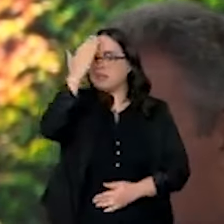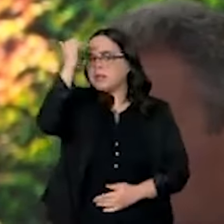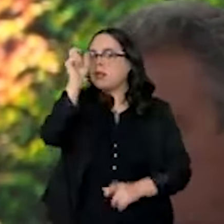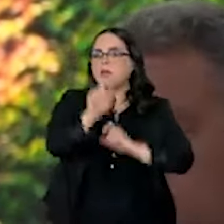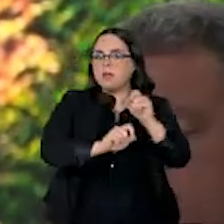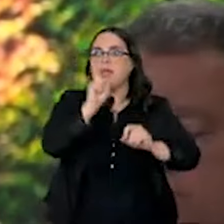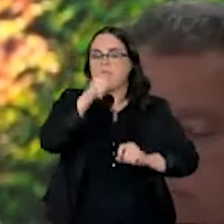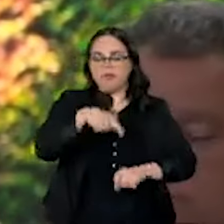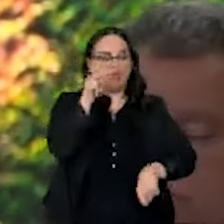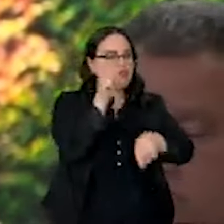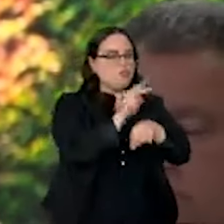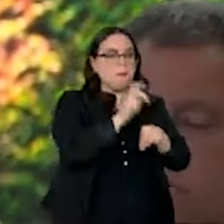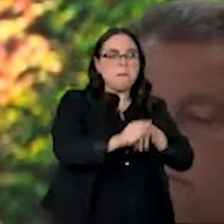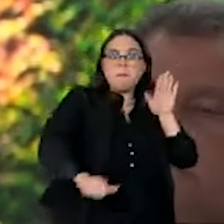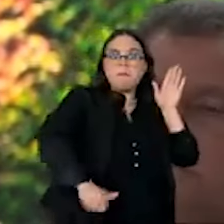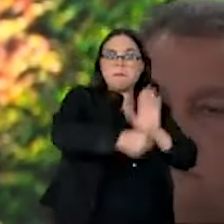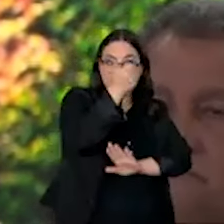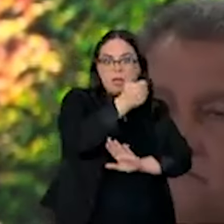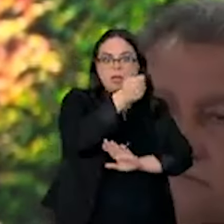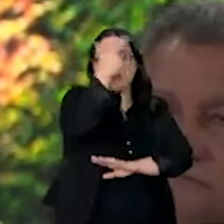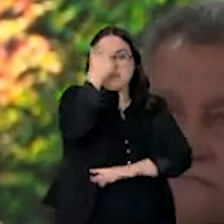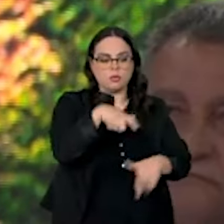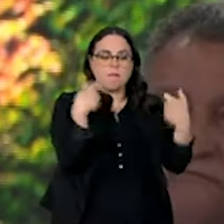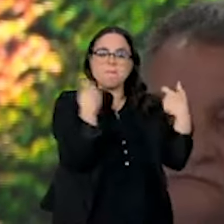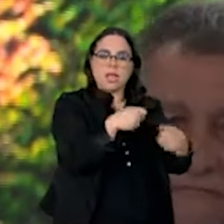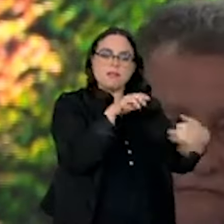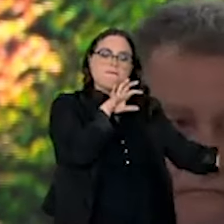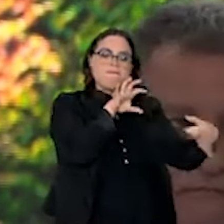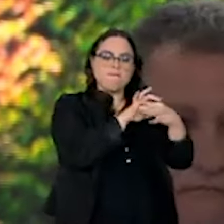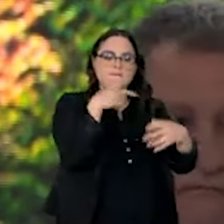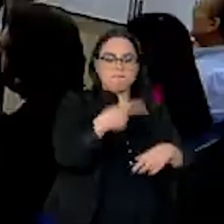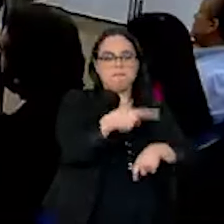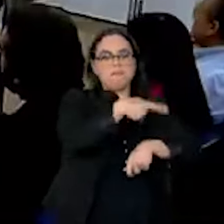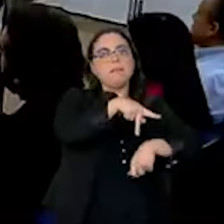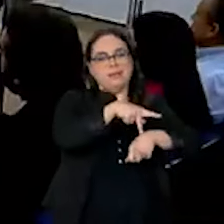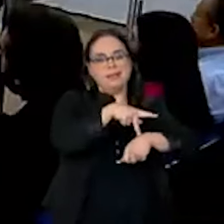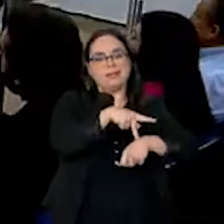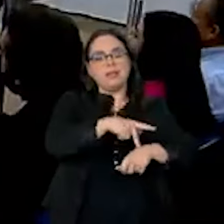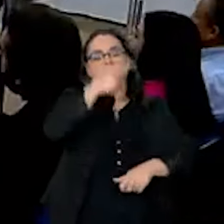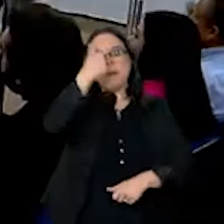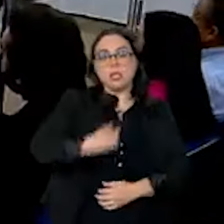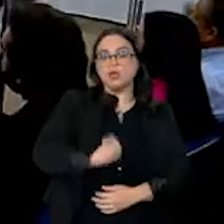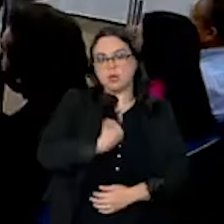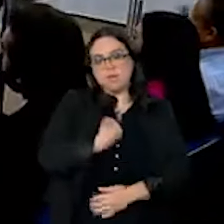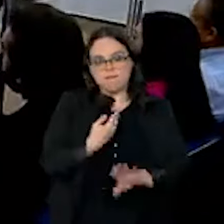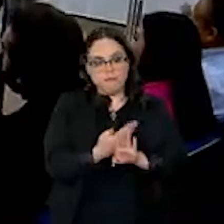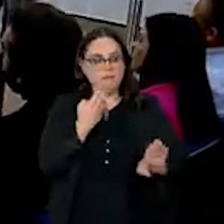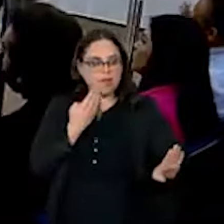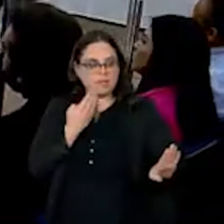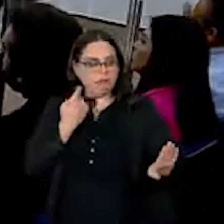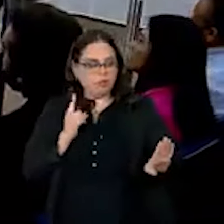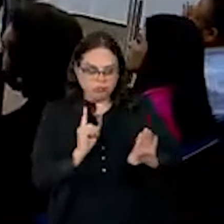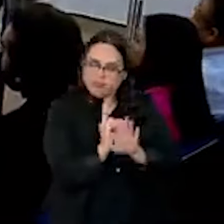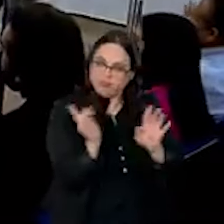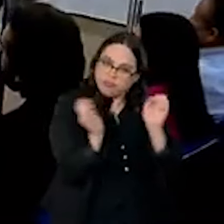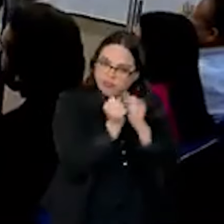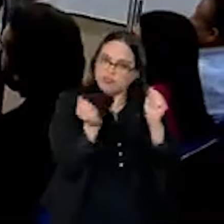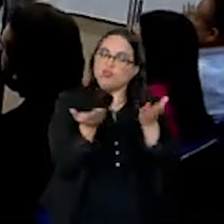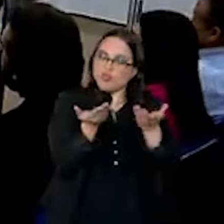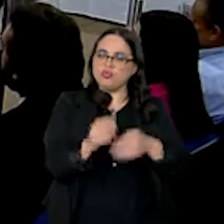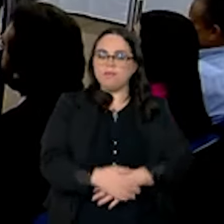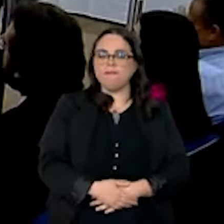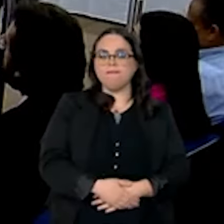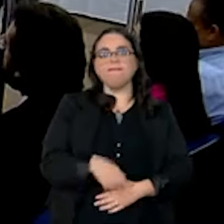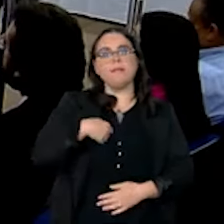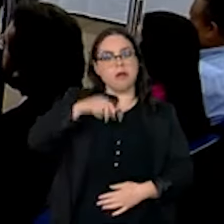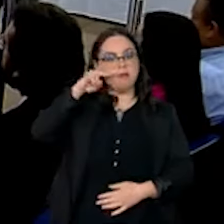que eu vou cuidar primeiro daqueles que mais necessitam neste país, da pessoa mais afastada. Eu vi hoje,